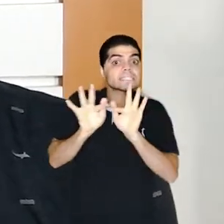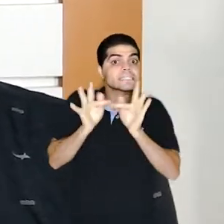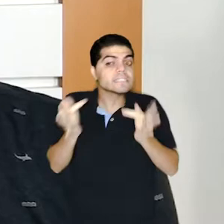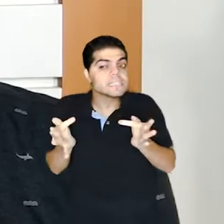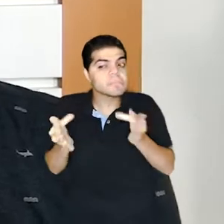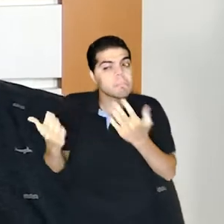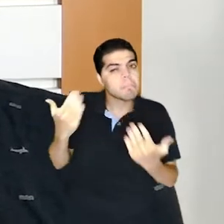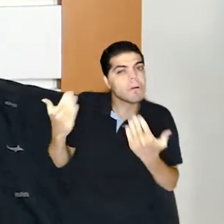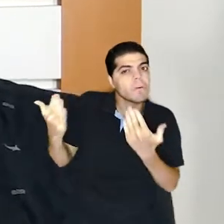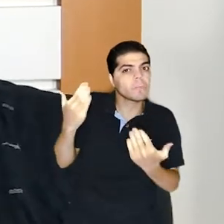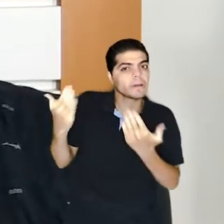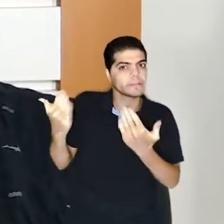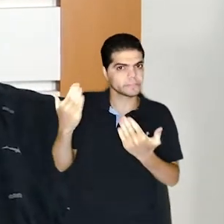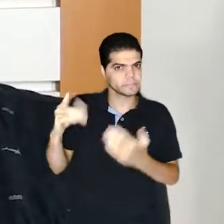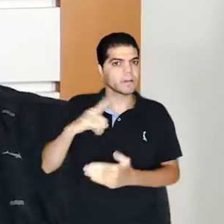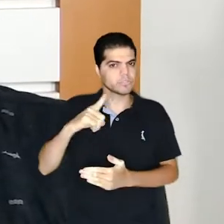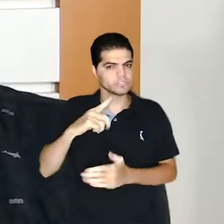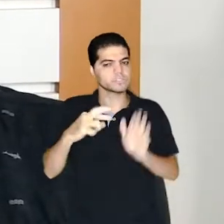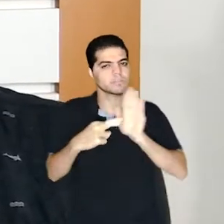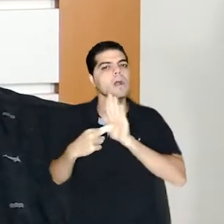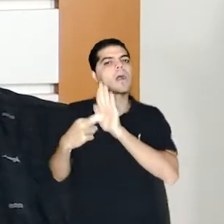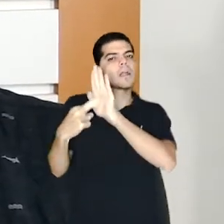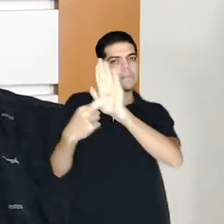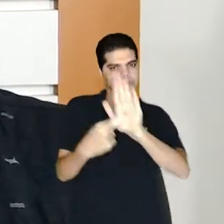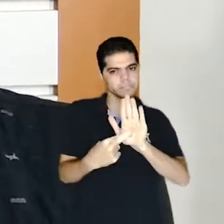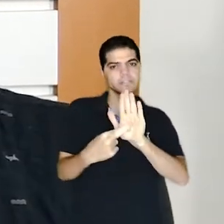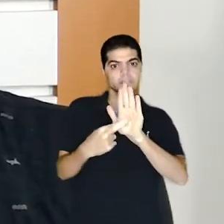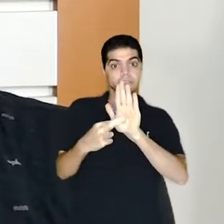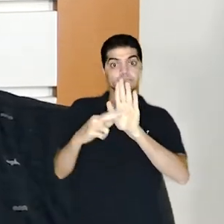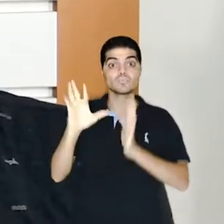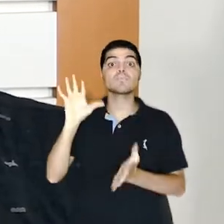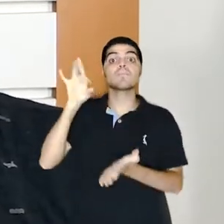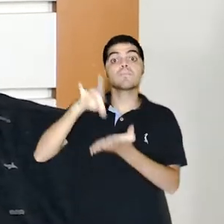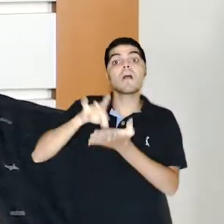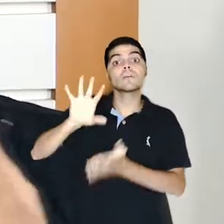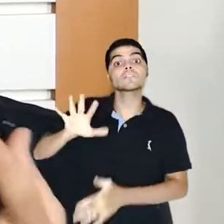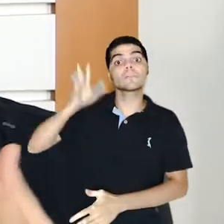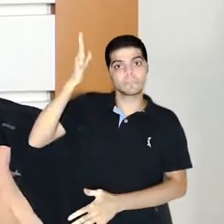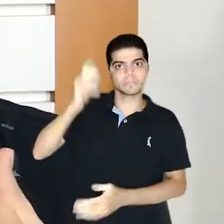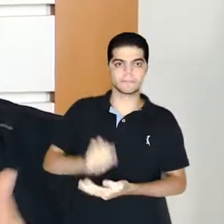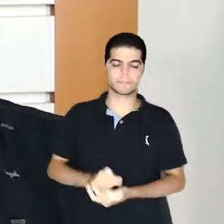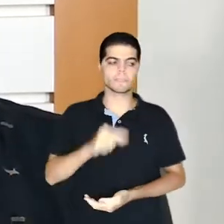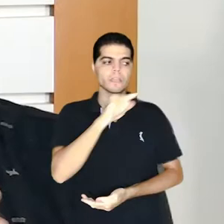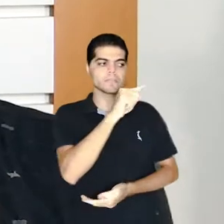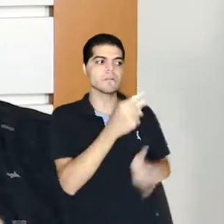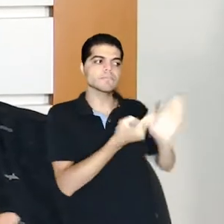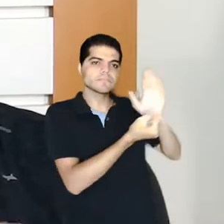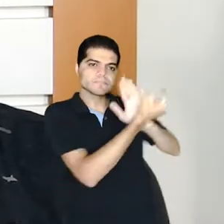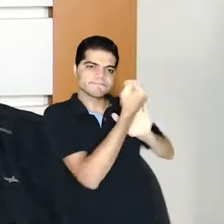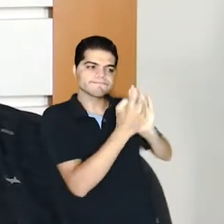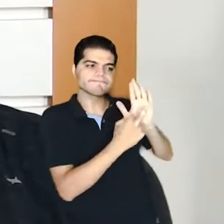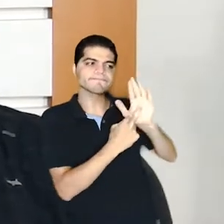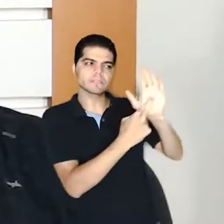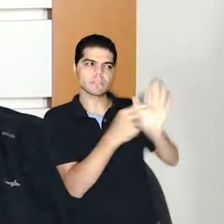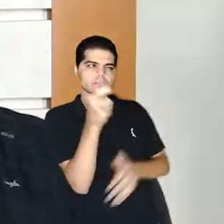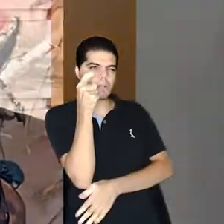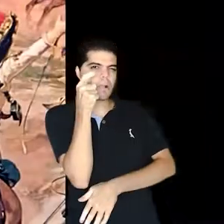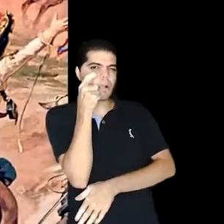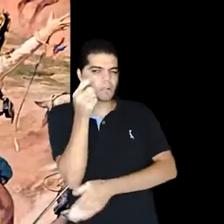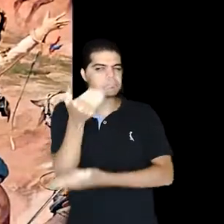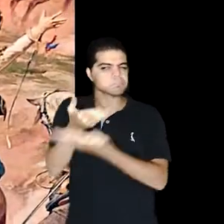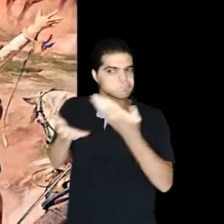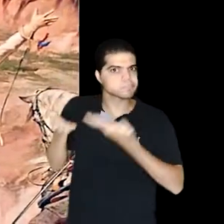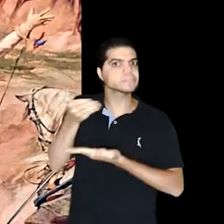versão do que aconteceu e uma representação do que aconteceu. E nessa versão e nessa representação tem interesses